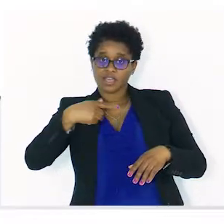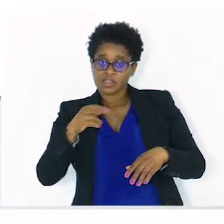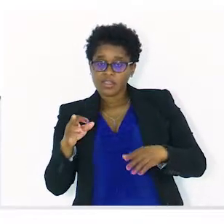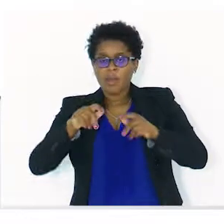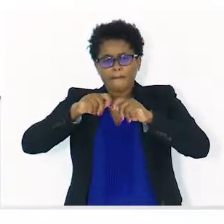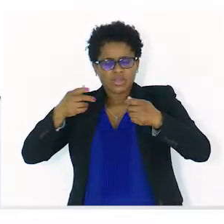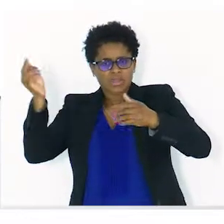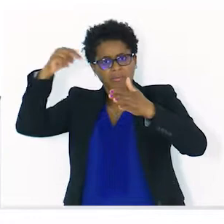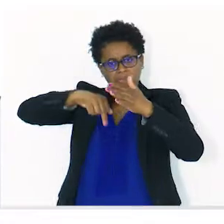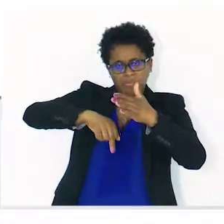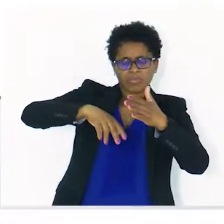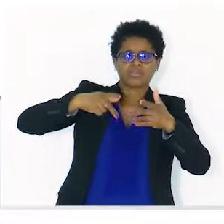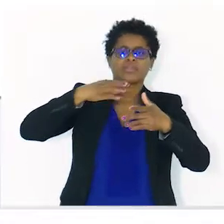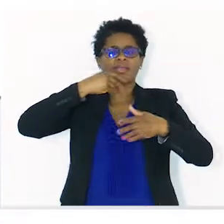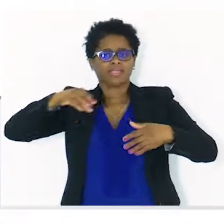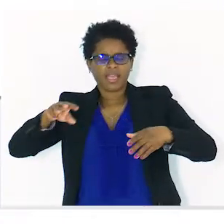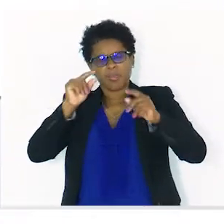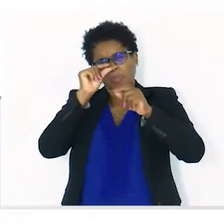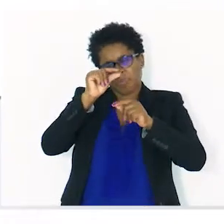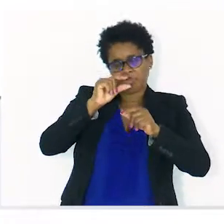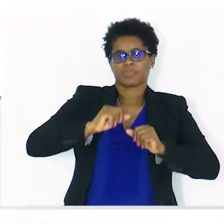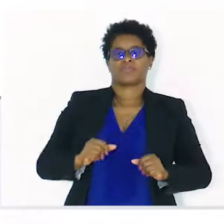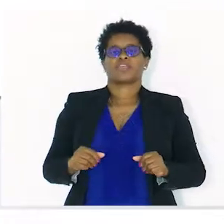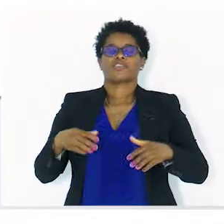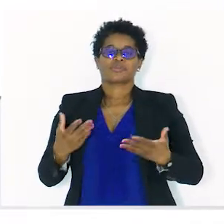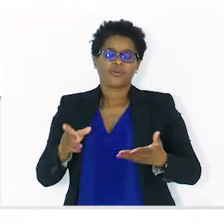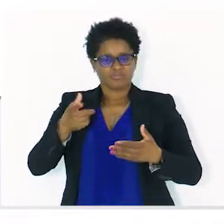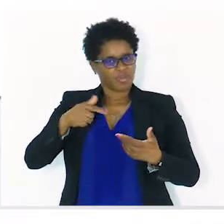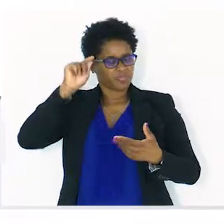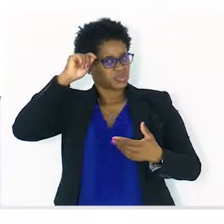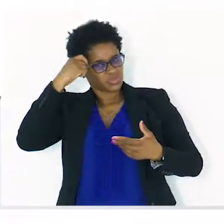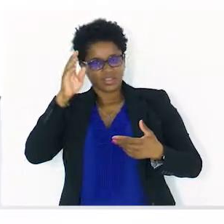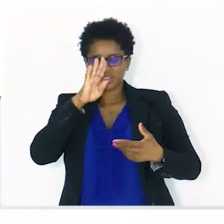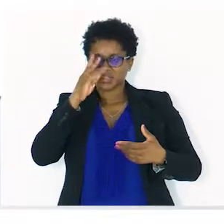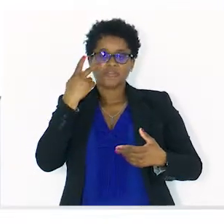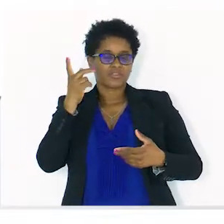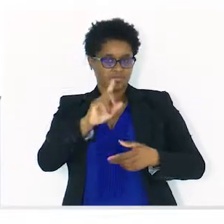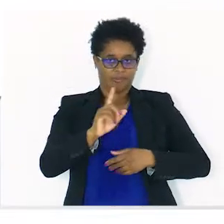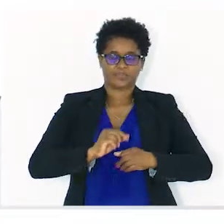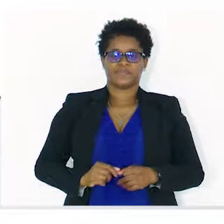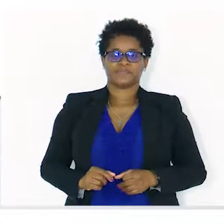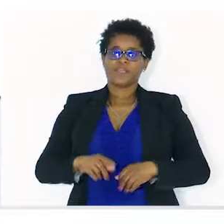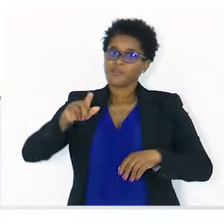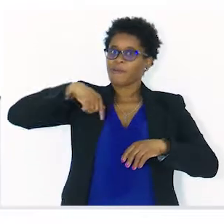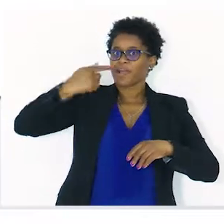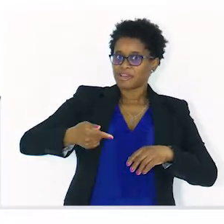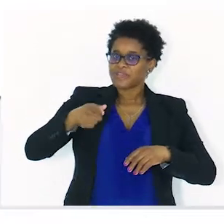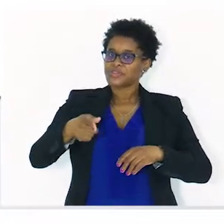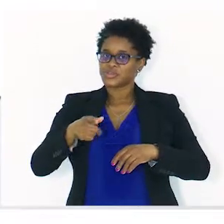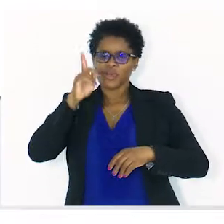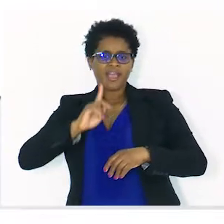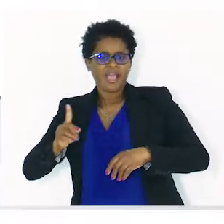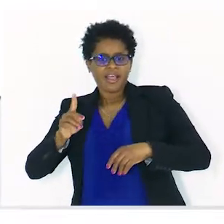a superfície terrestre são minúsculas e por isso não afeta os seres vivos. Para além disso, ela